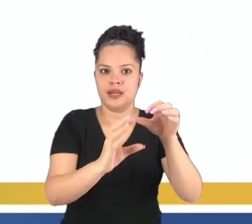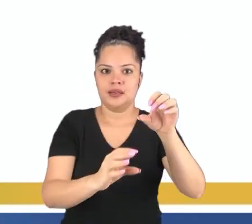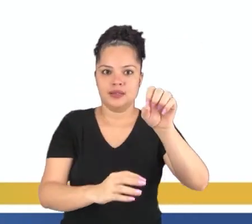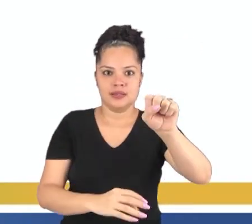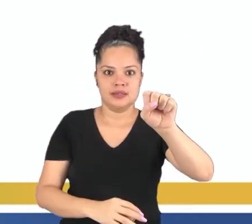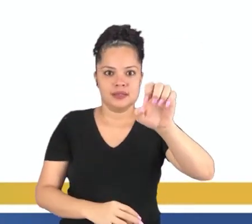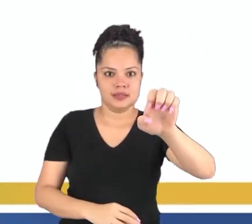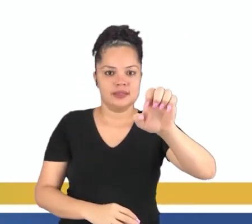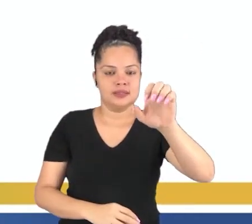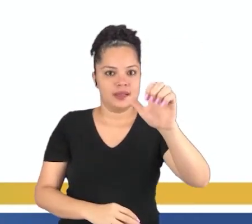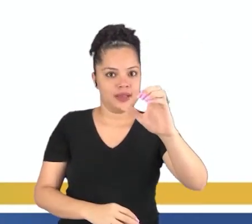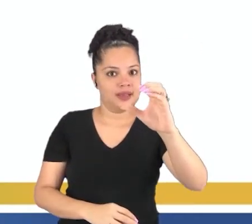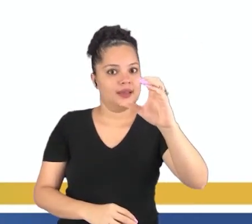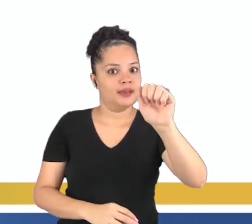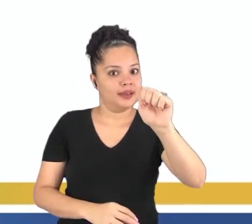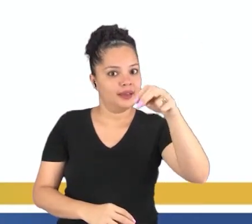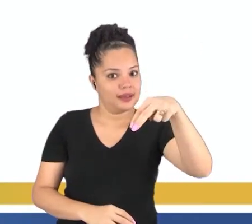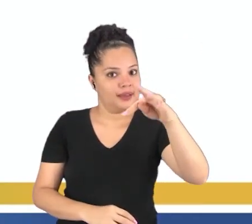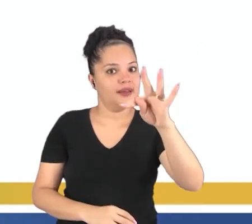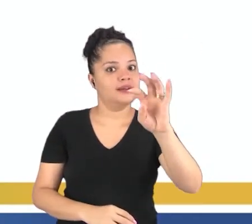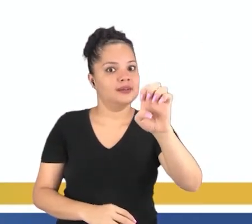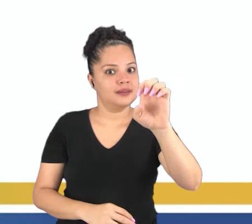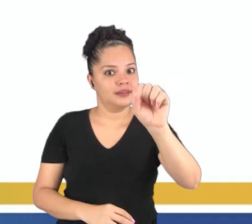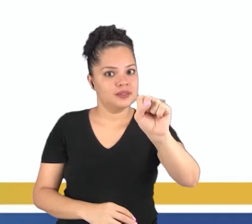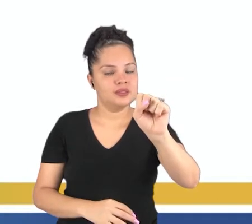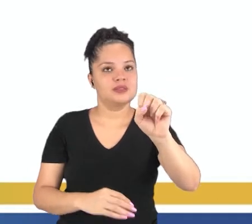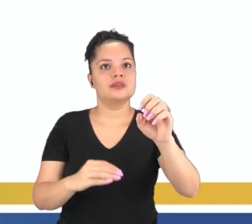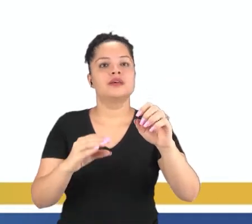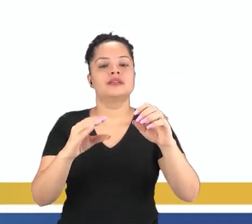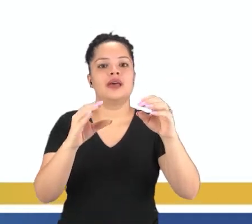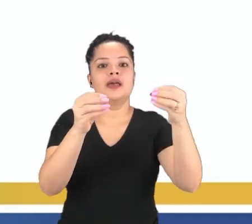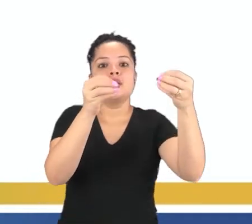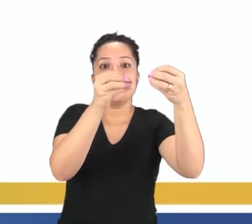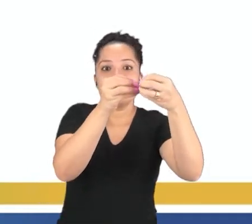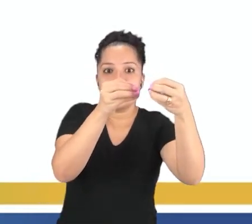tangentes são circunferências que possuem um único ponto em comum.